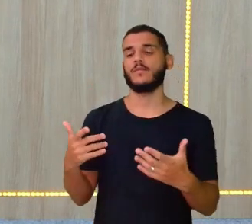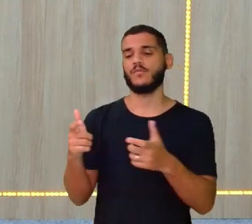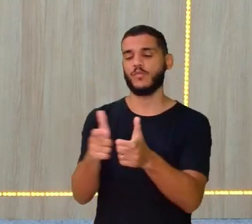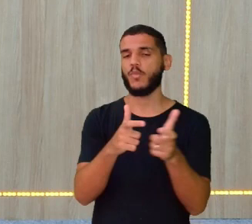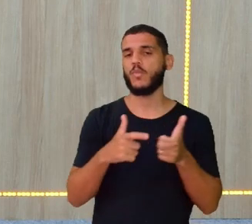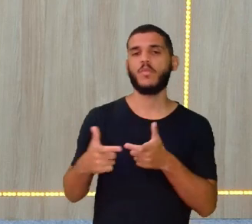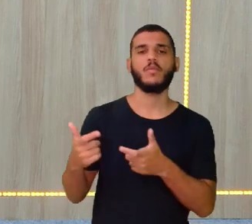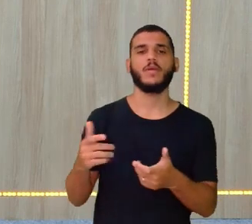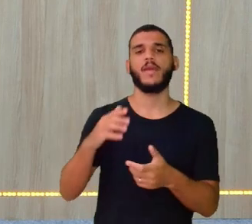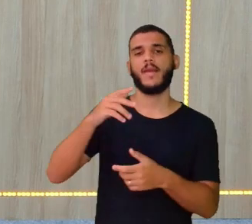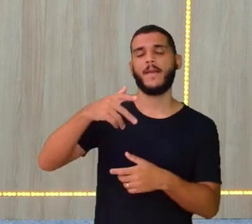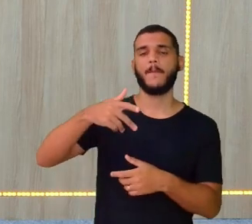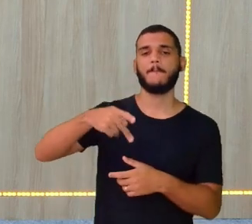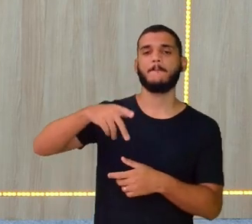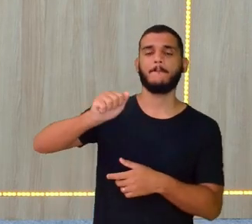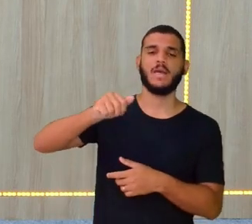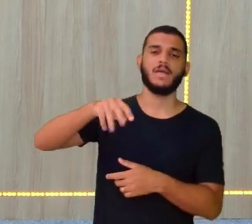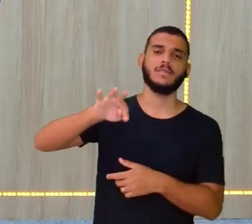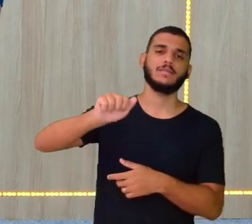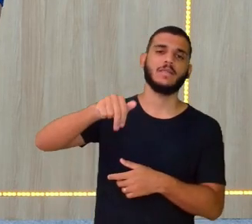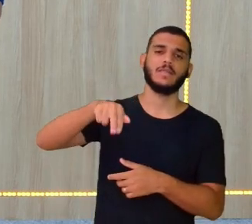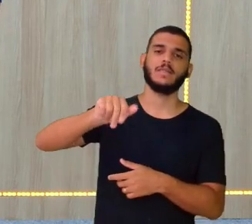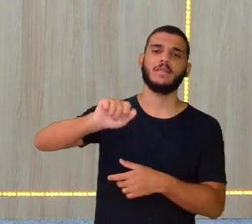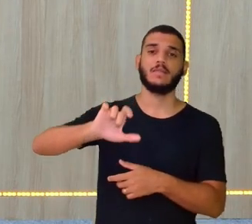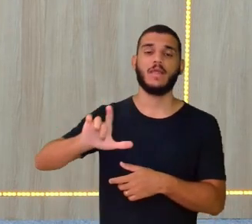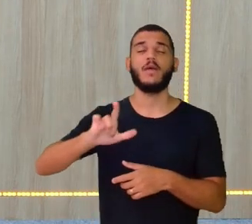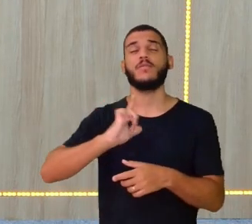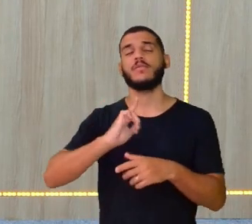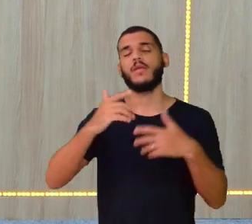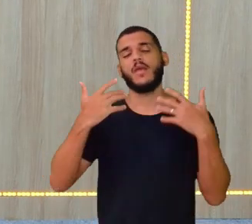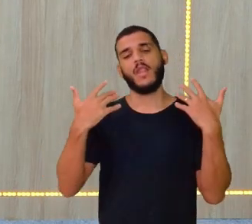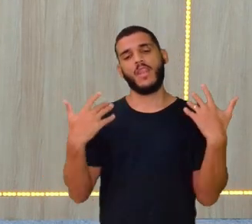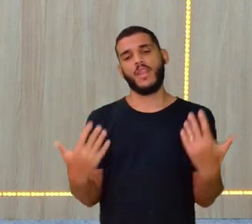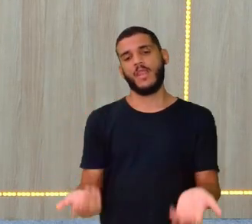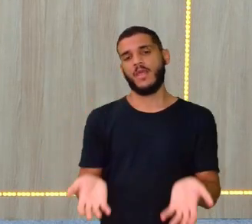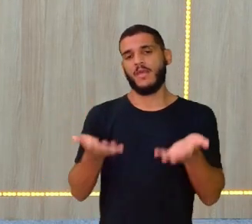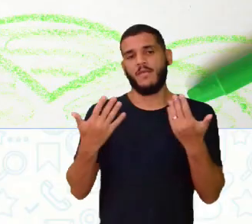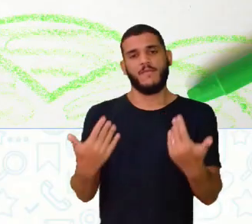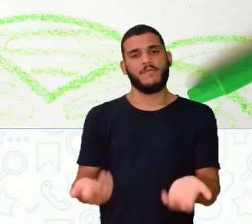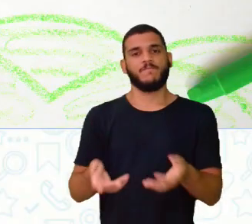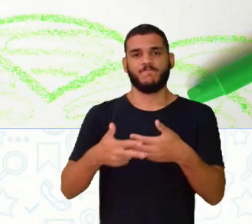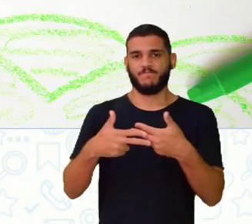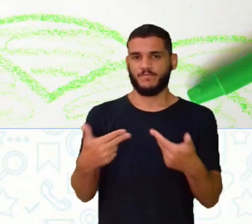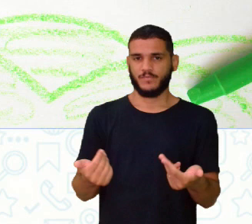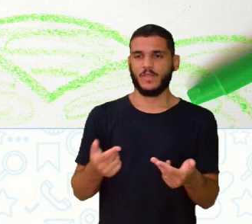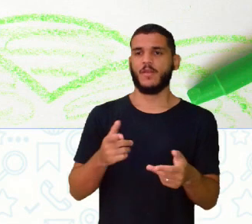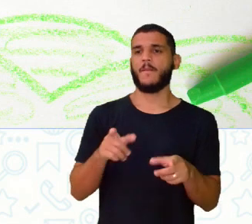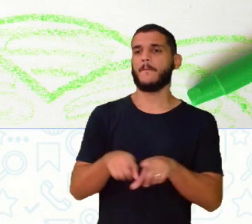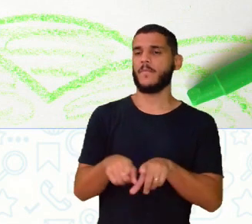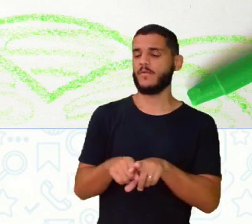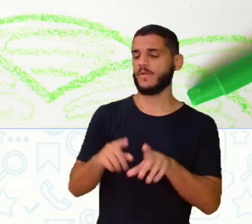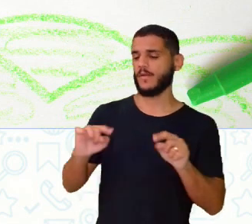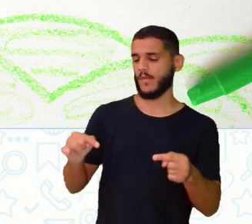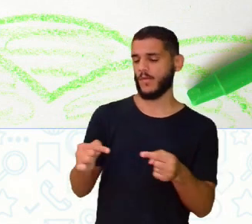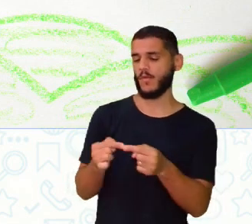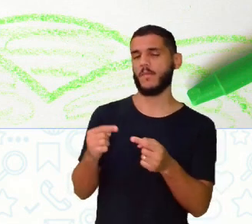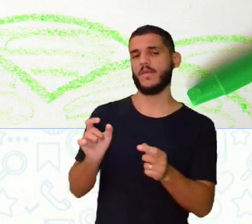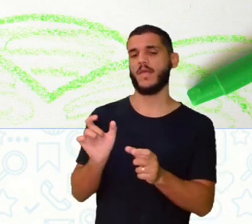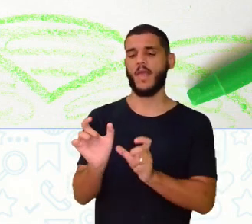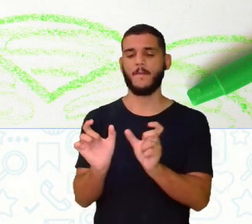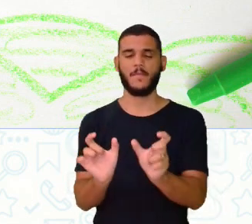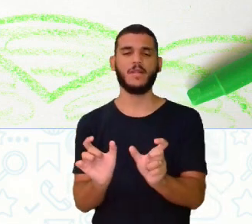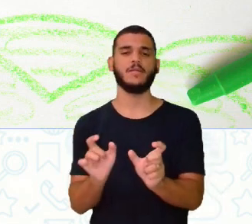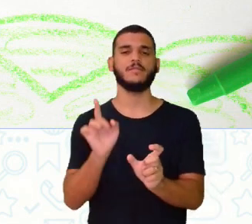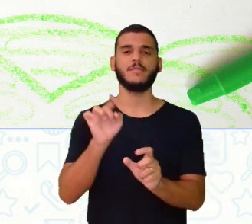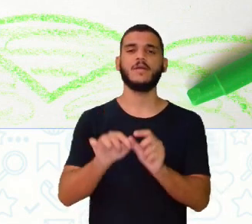interessante porque ele coloca isso com uma leveza tão grande, não é? Ela funciona, essa palavra crianceiras, funciona